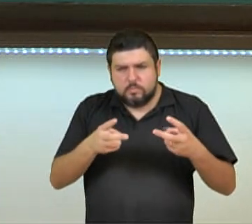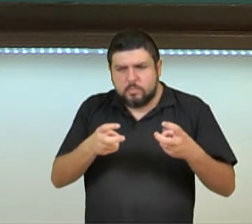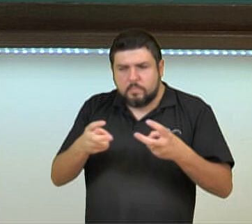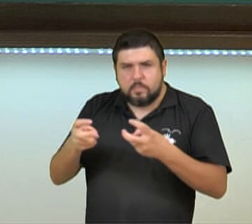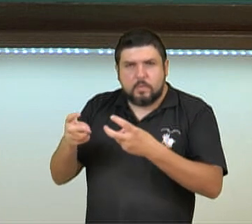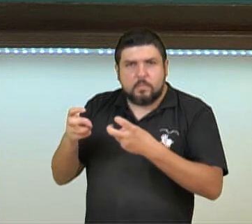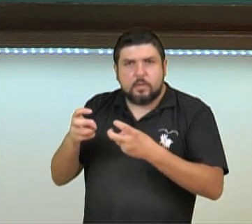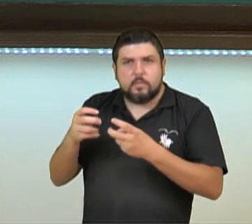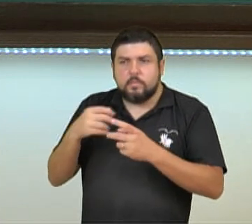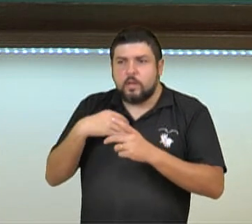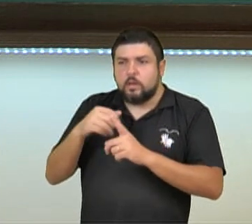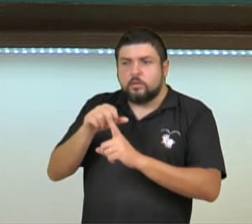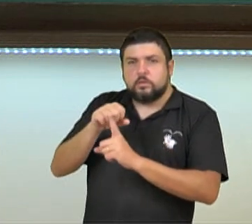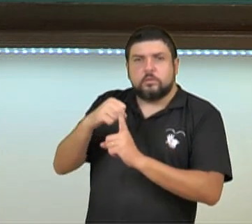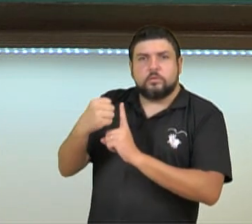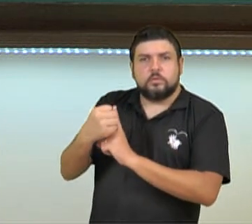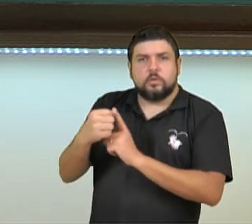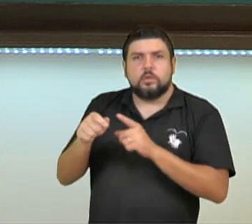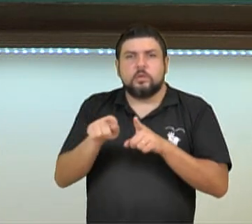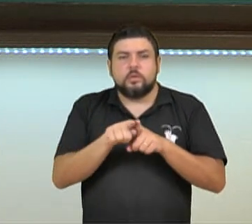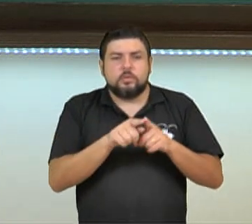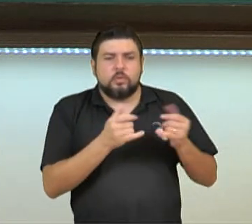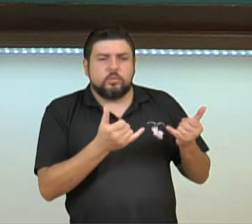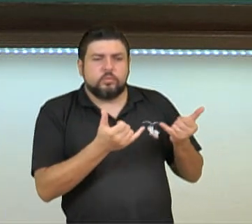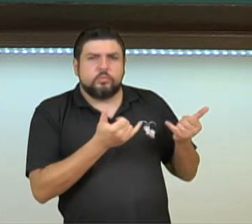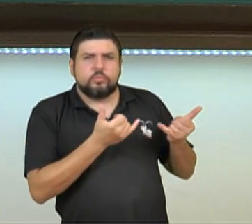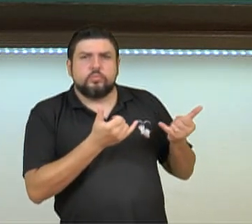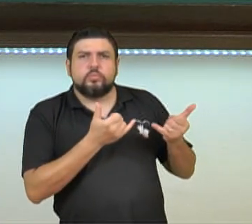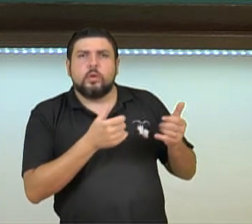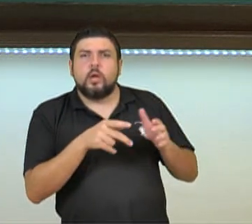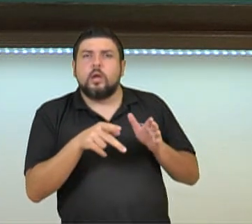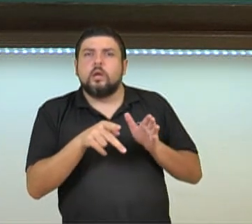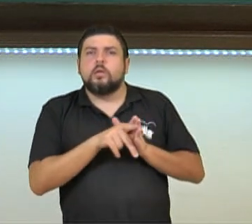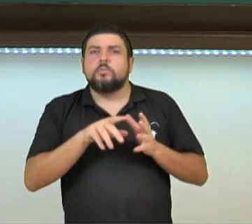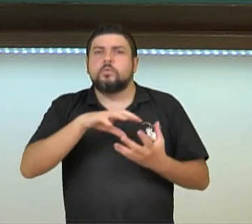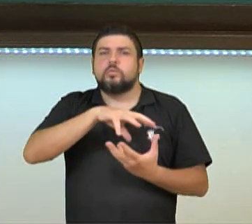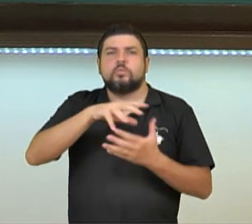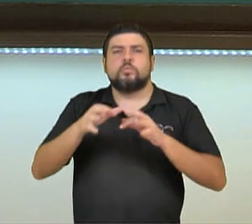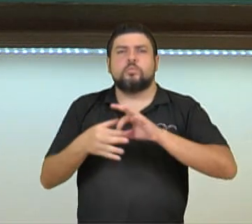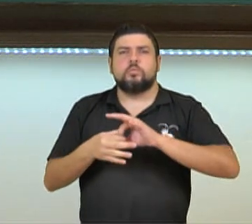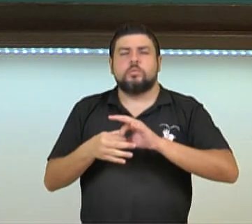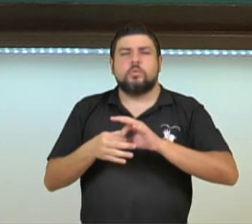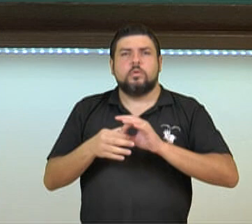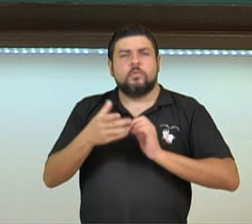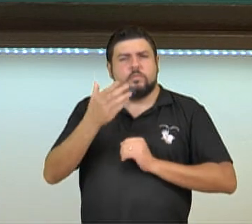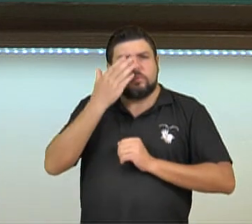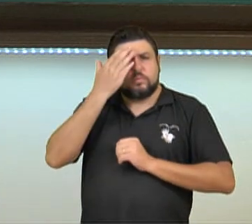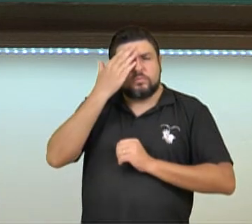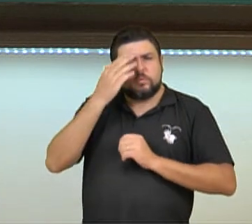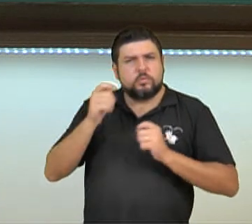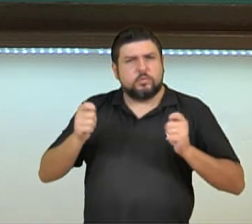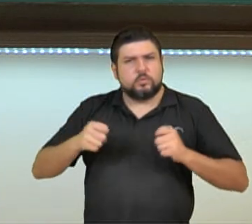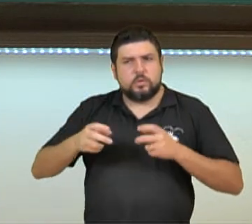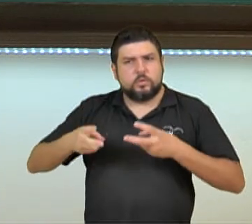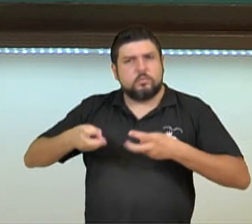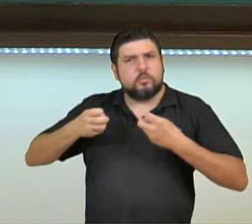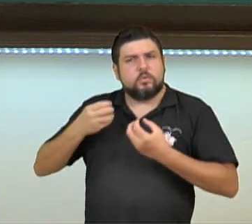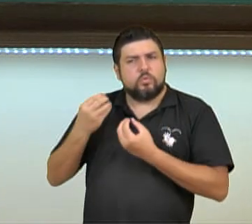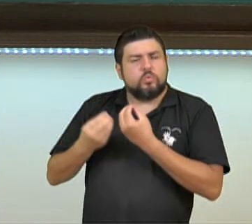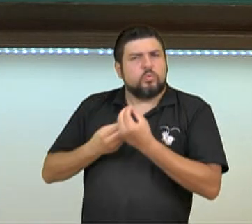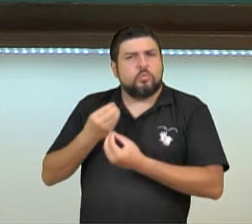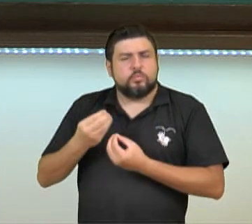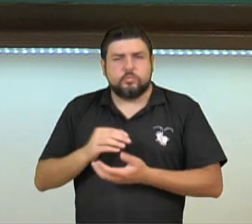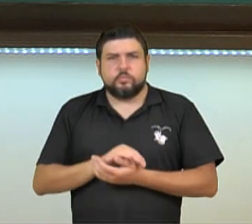e informacionais da globalização? Você aí consegue discernir como é que é essa situação social e